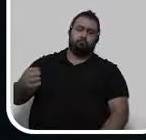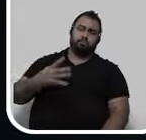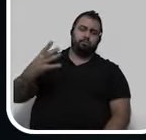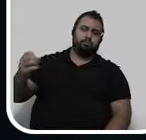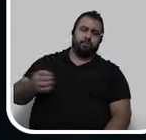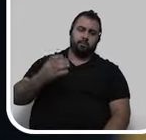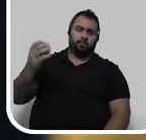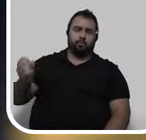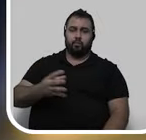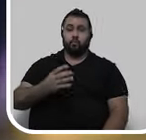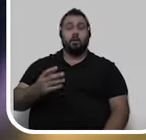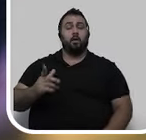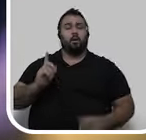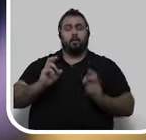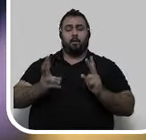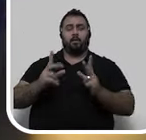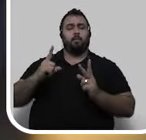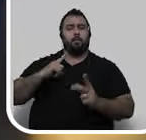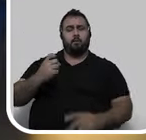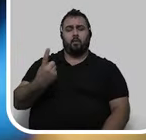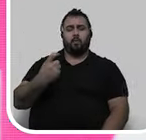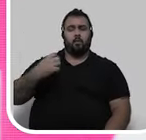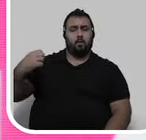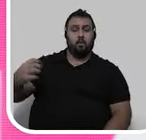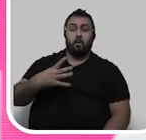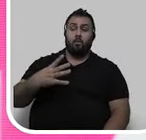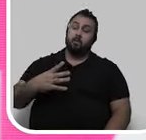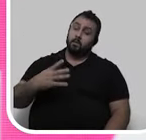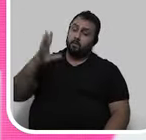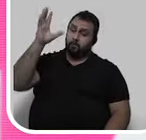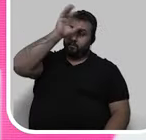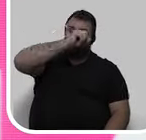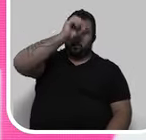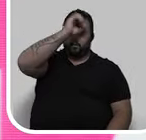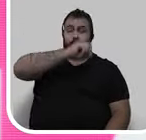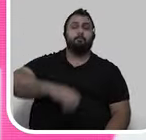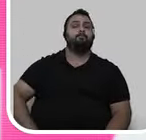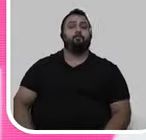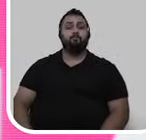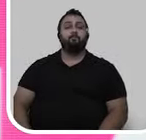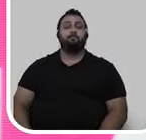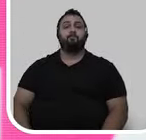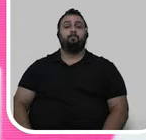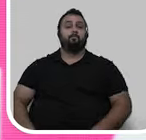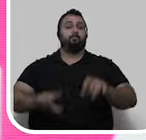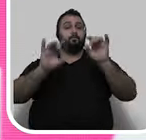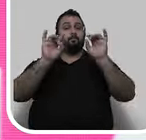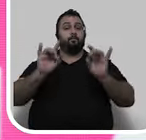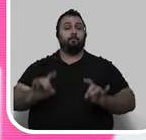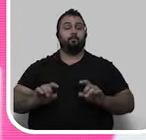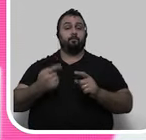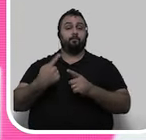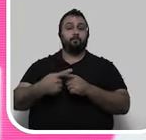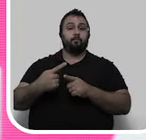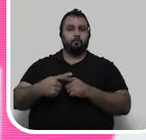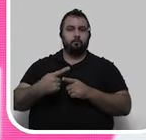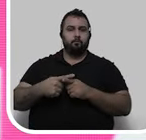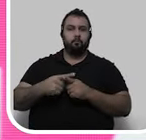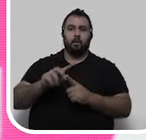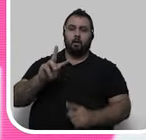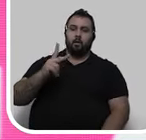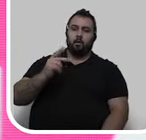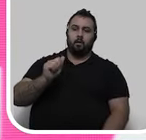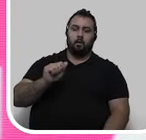né? Sempre tem alguma coisa nova para entender, né, para aprender. Especialmente porque o conceito de